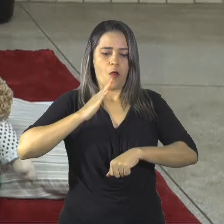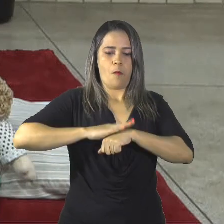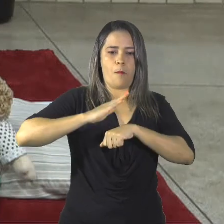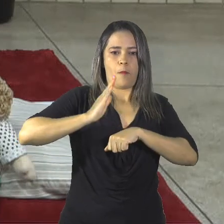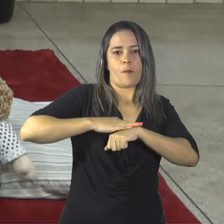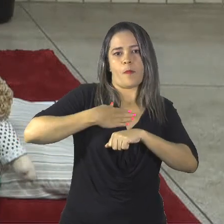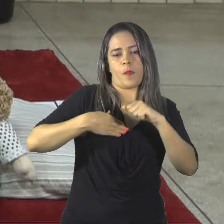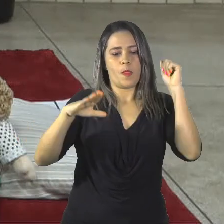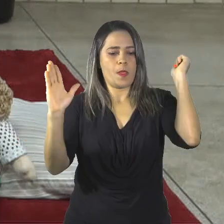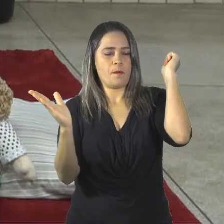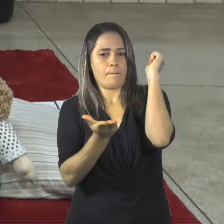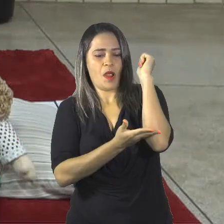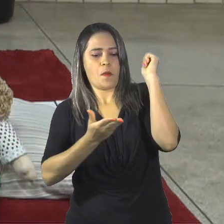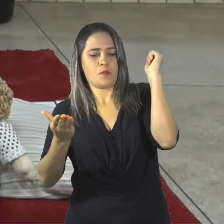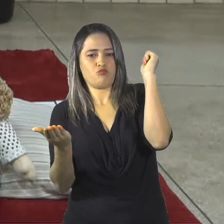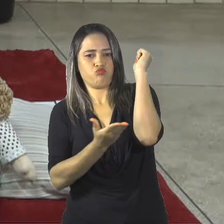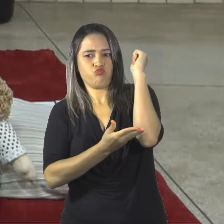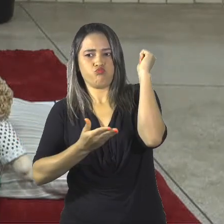mãos.